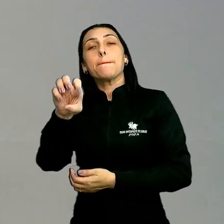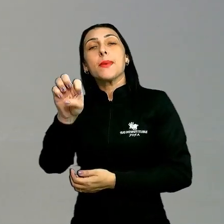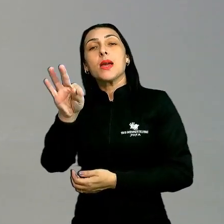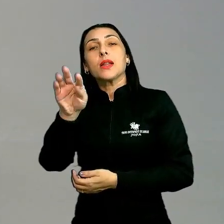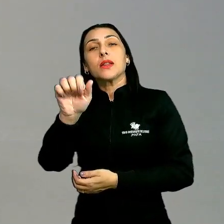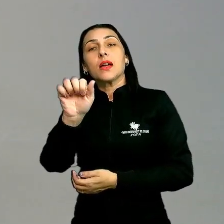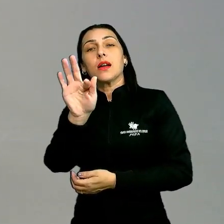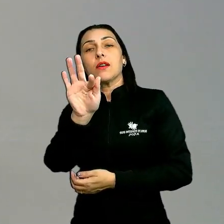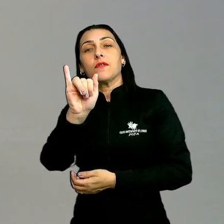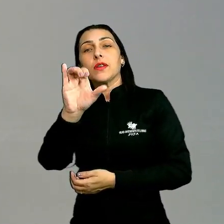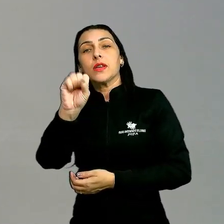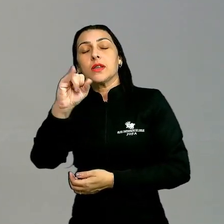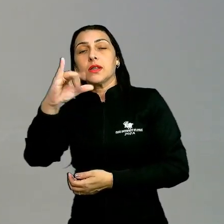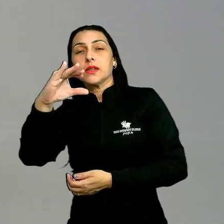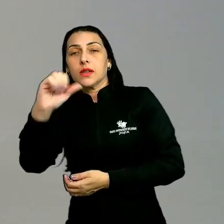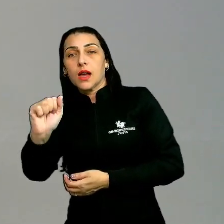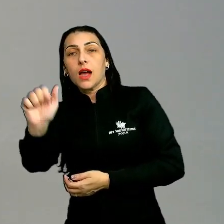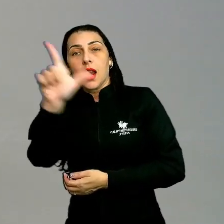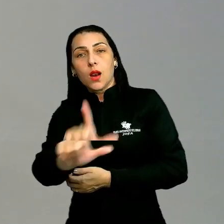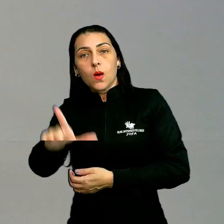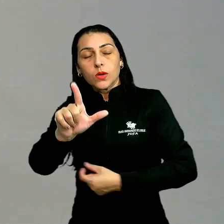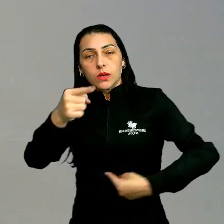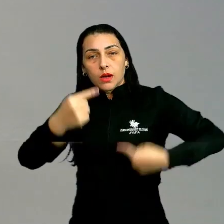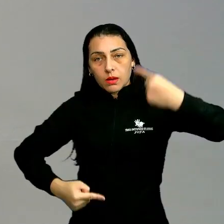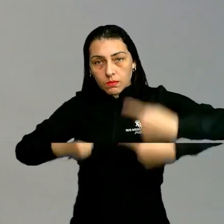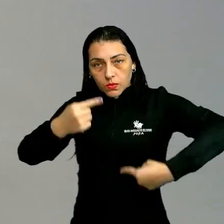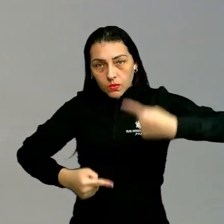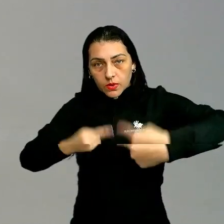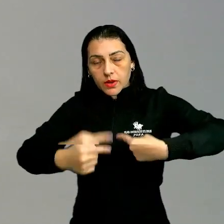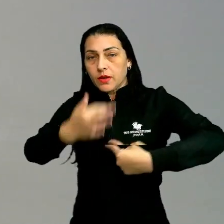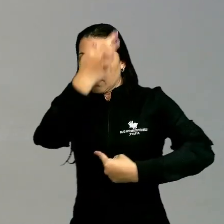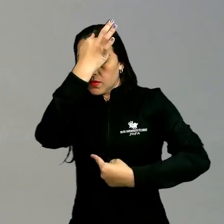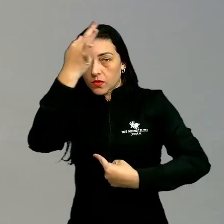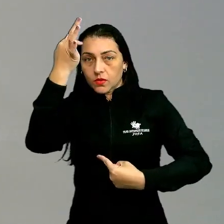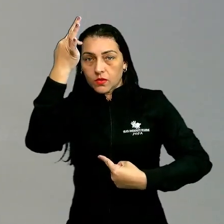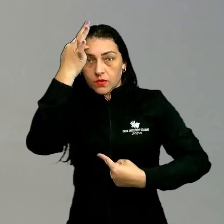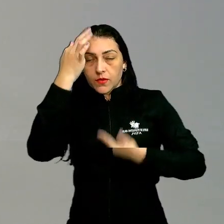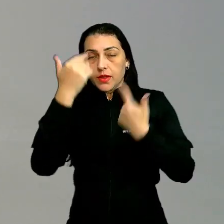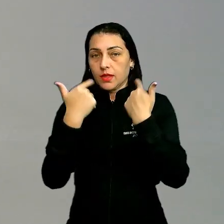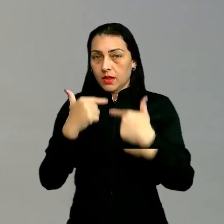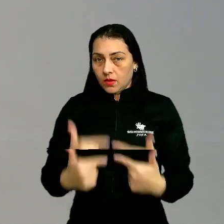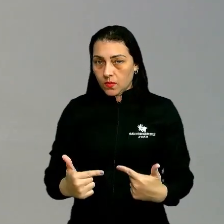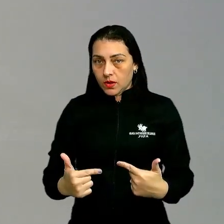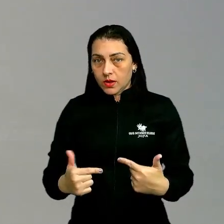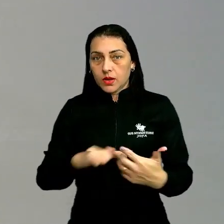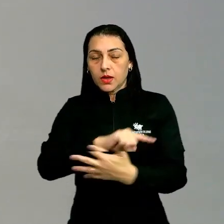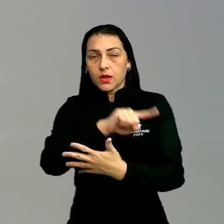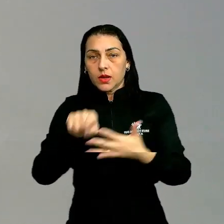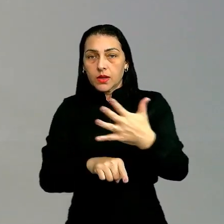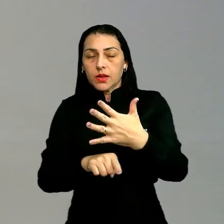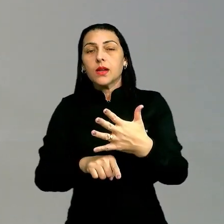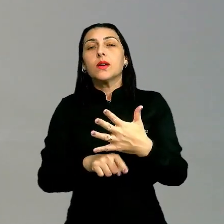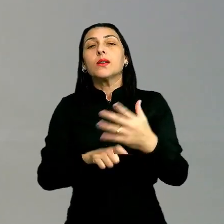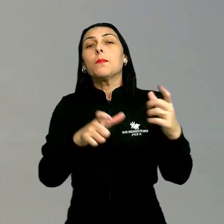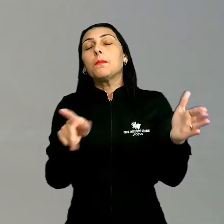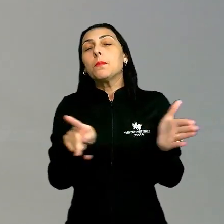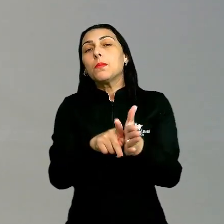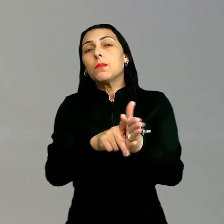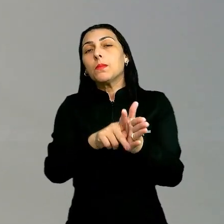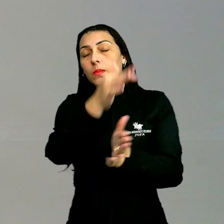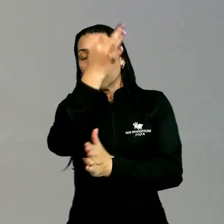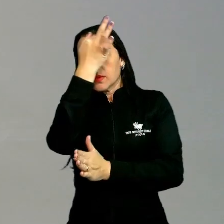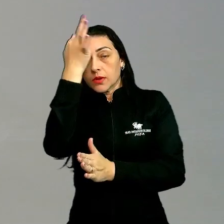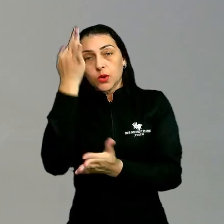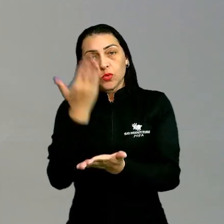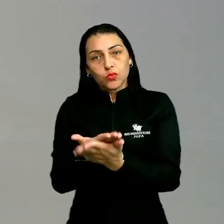metafísica, a lógica, a política e a filosofia da linguagem. Então, essas são as áreas da filosofia